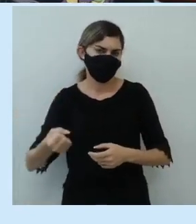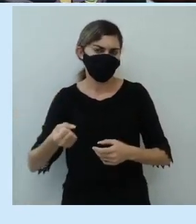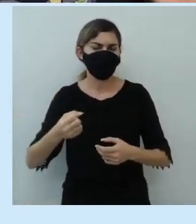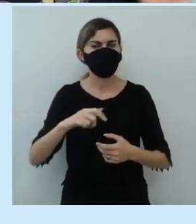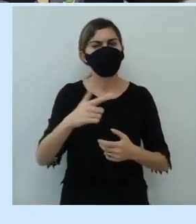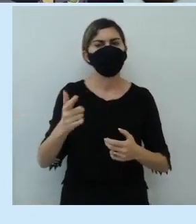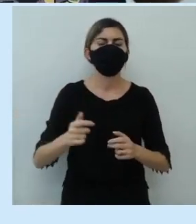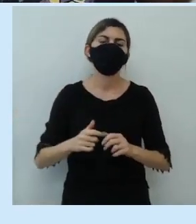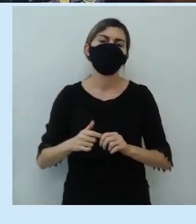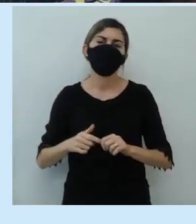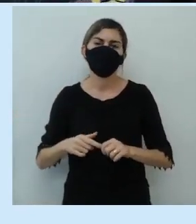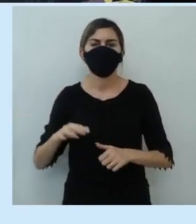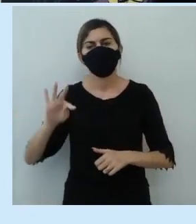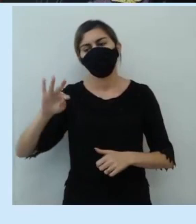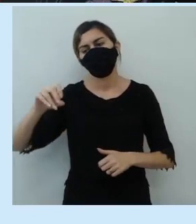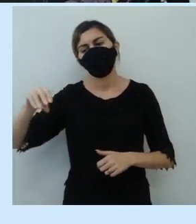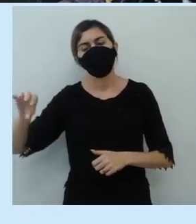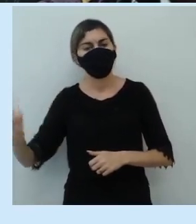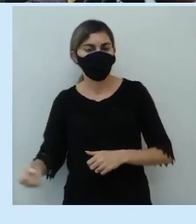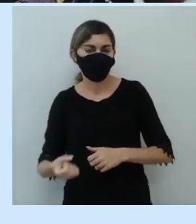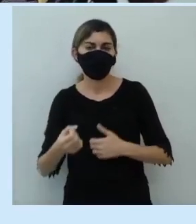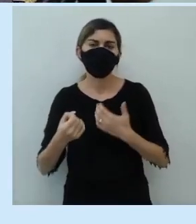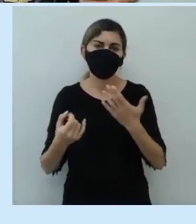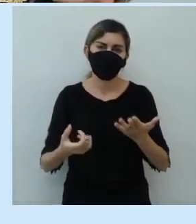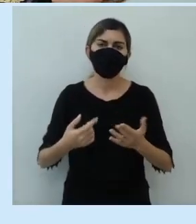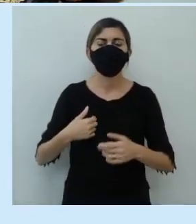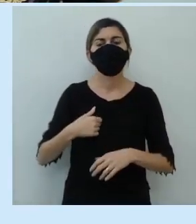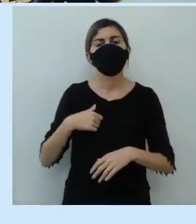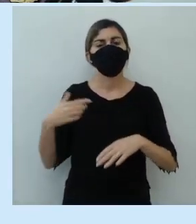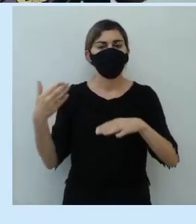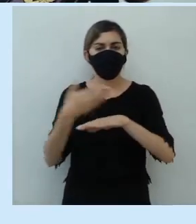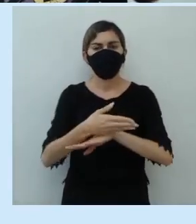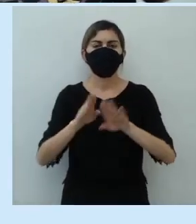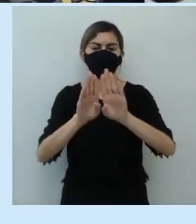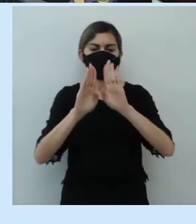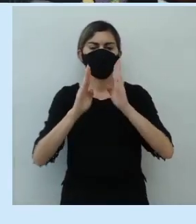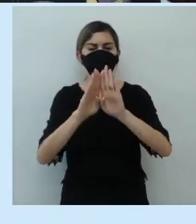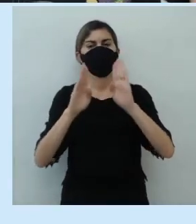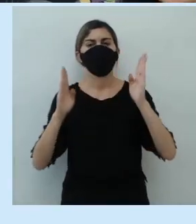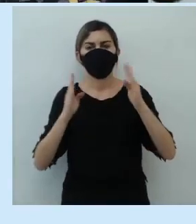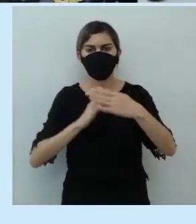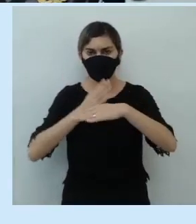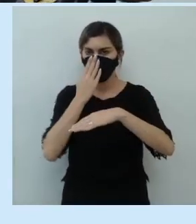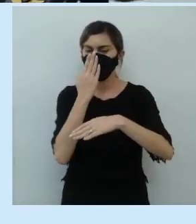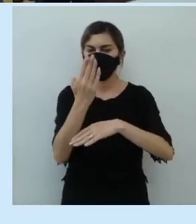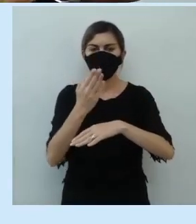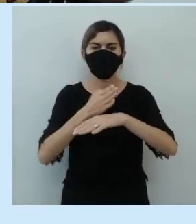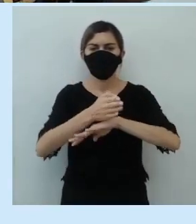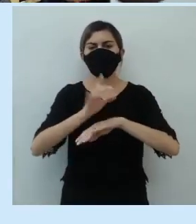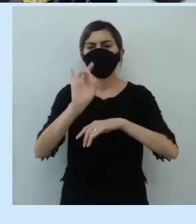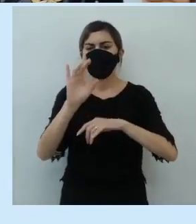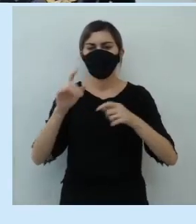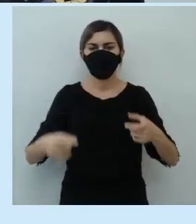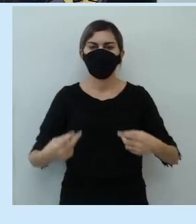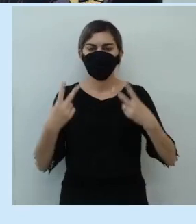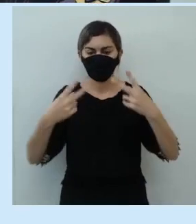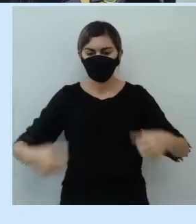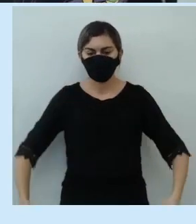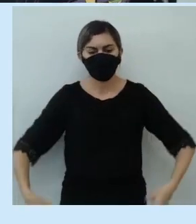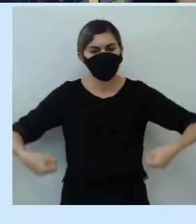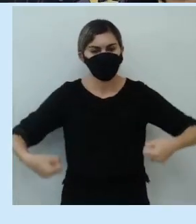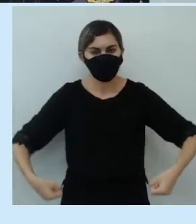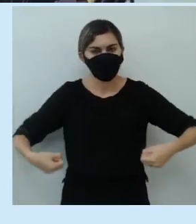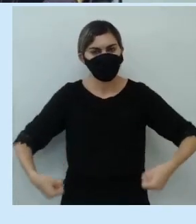tem um acento no ar, deve ser Tomás, entram pela porta da frente, cada um deles traz 2 malas